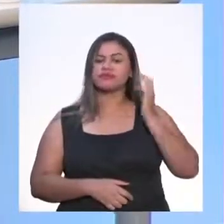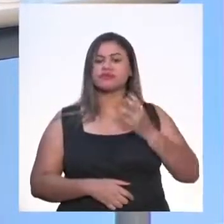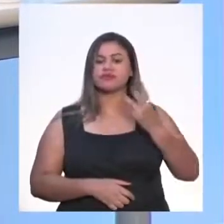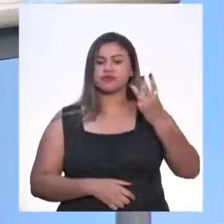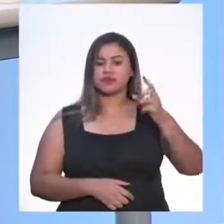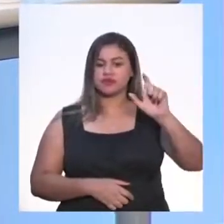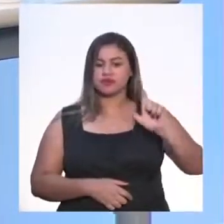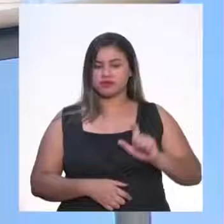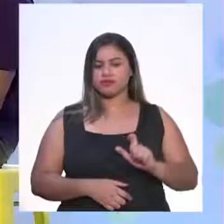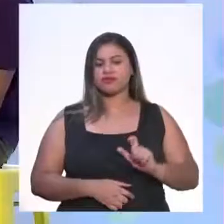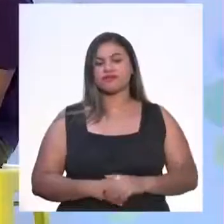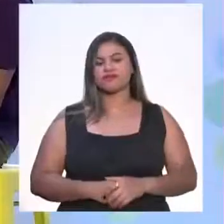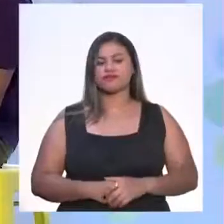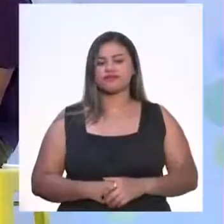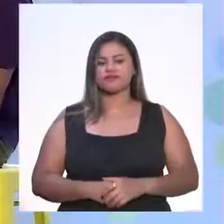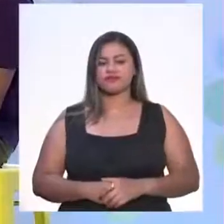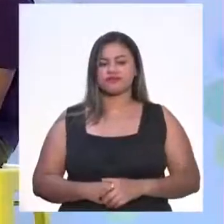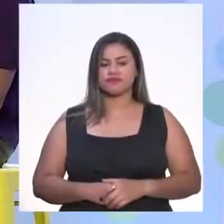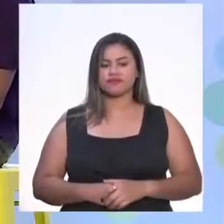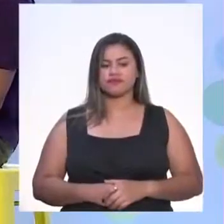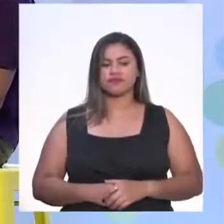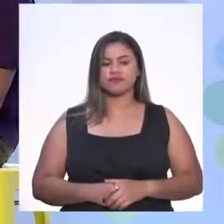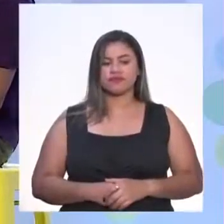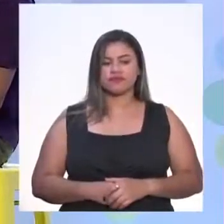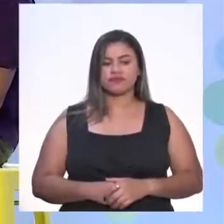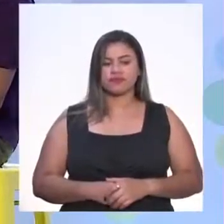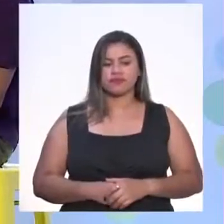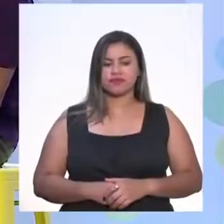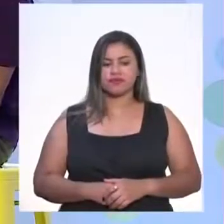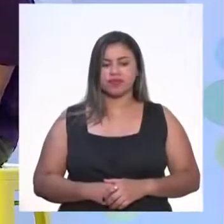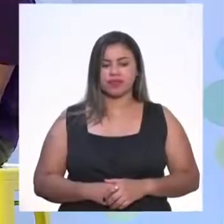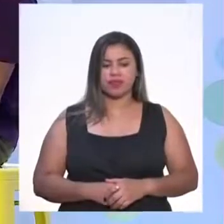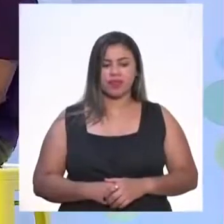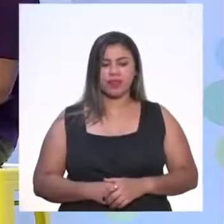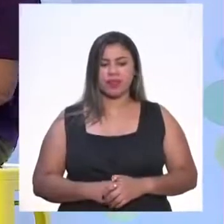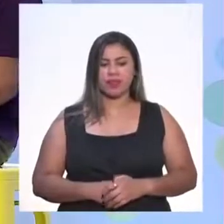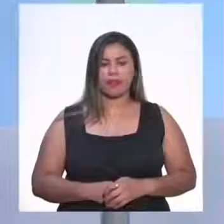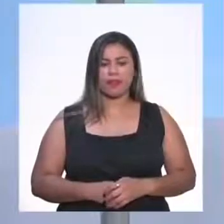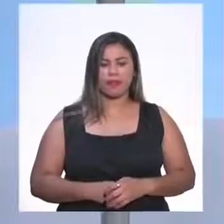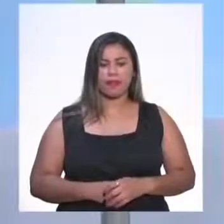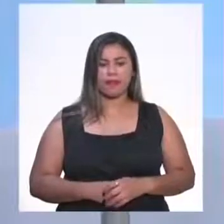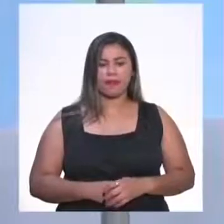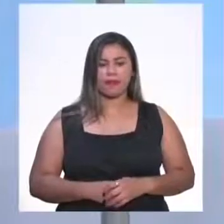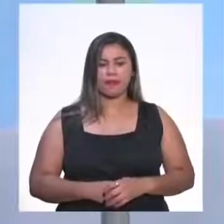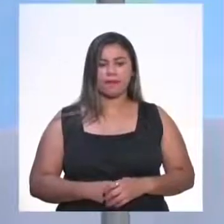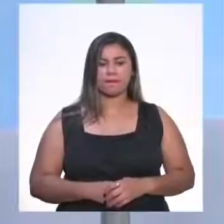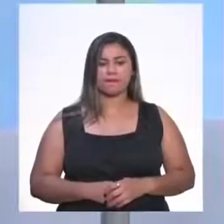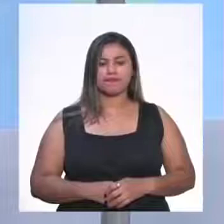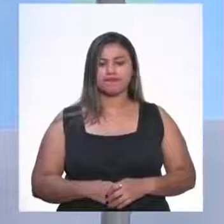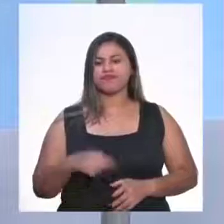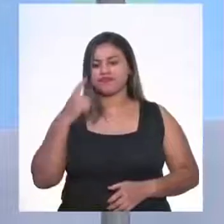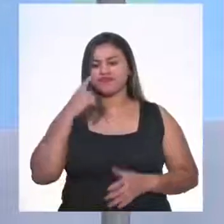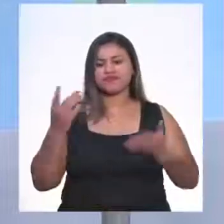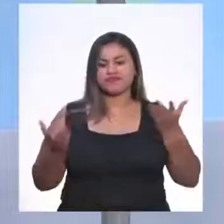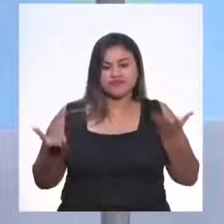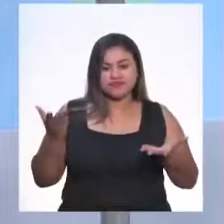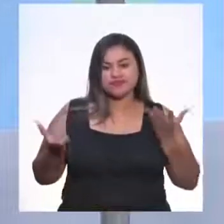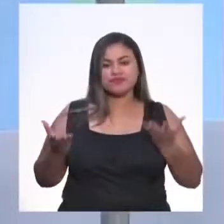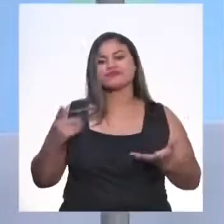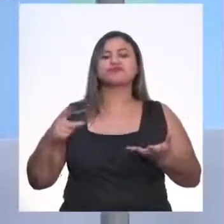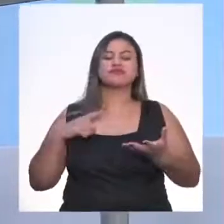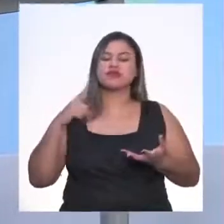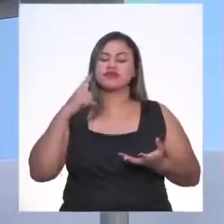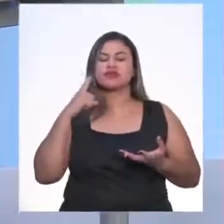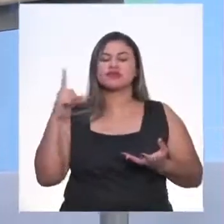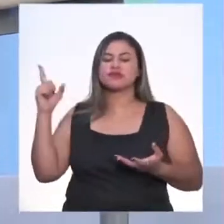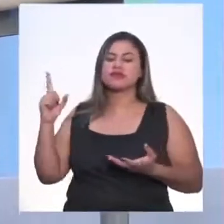da mesa. Legal. Vou ver se o diretor consegue pegar. Aqui um pouquinho mais para a ponta, ó. Eu tenho, então, os dois lados. Qual